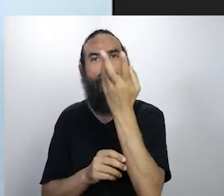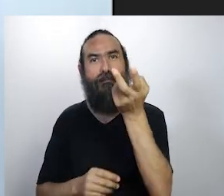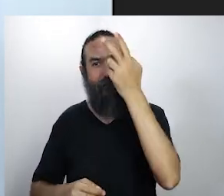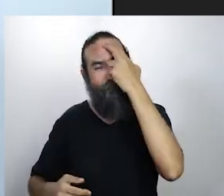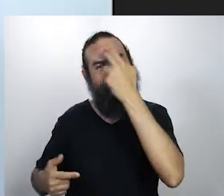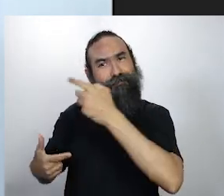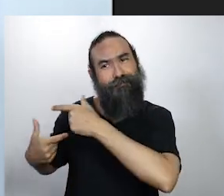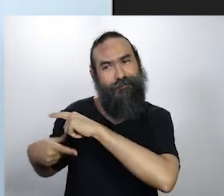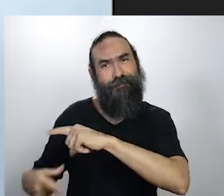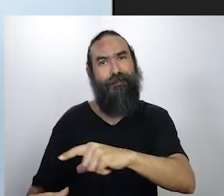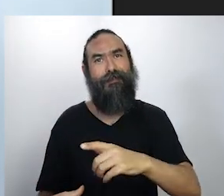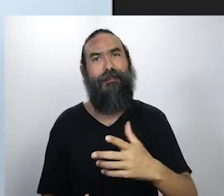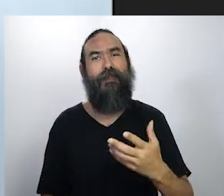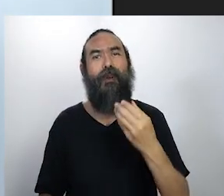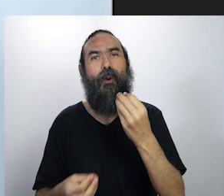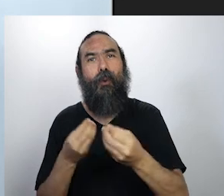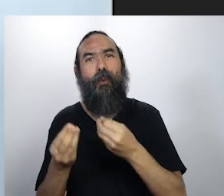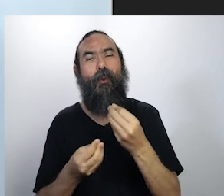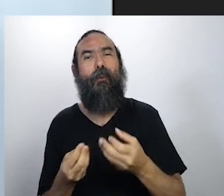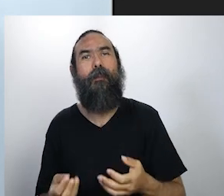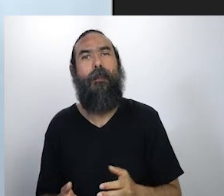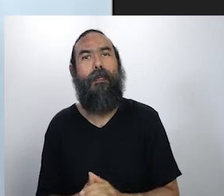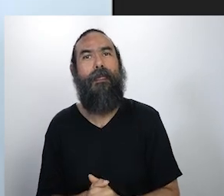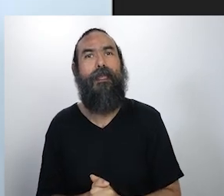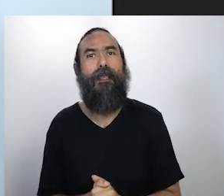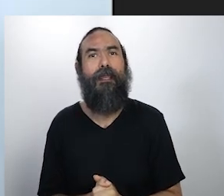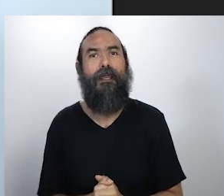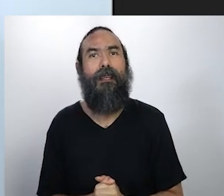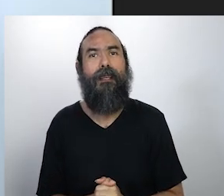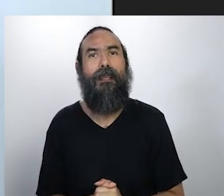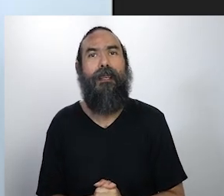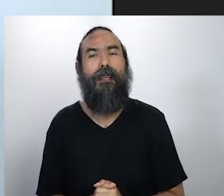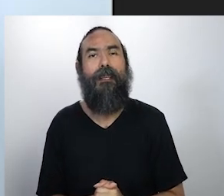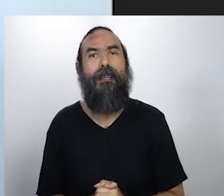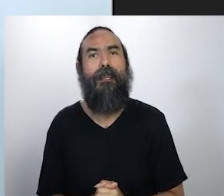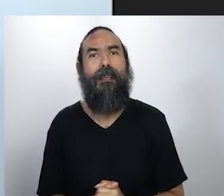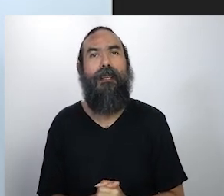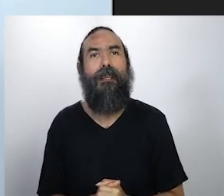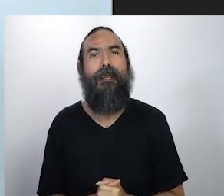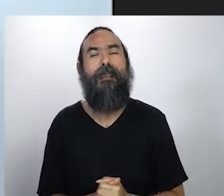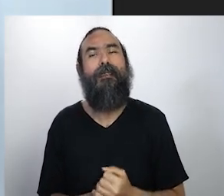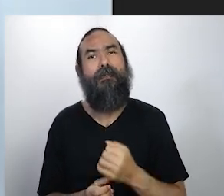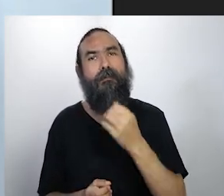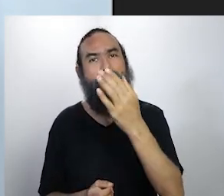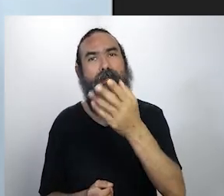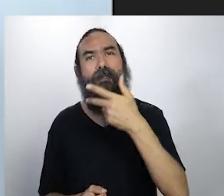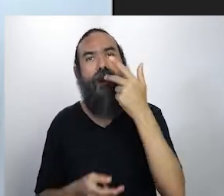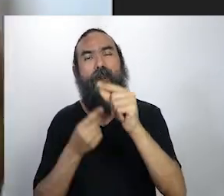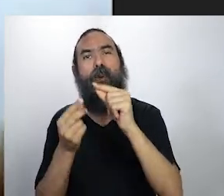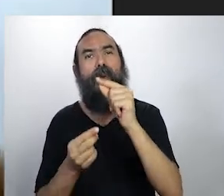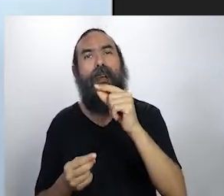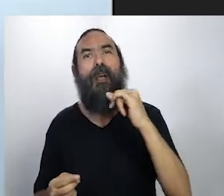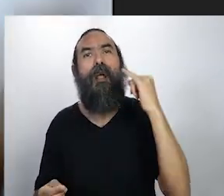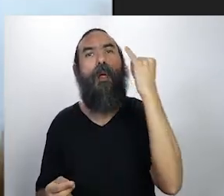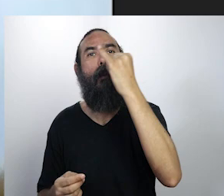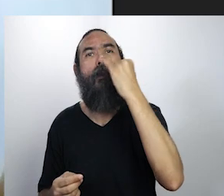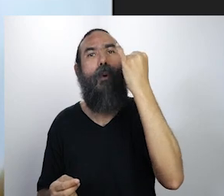curso, mas aí ele cita a importância do espaço aí de São Jorge ter